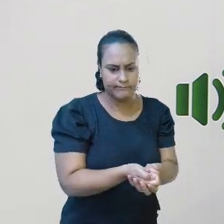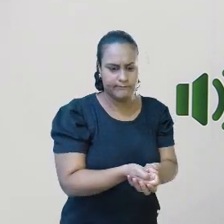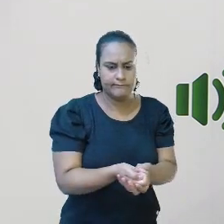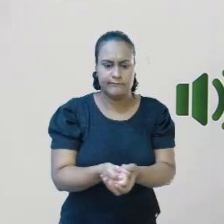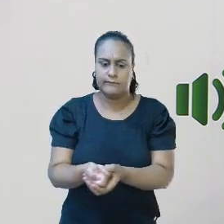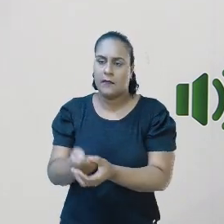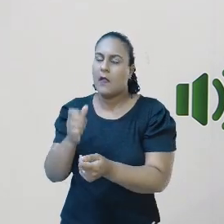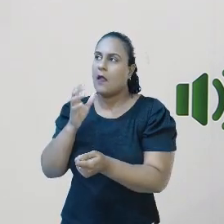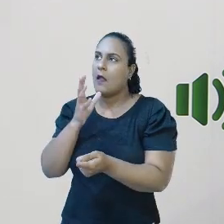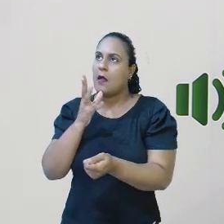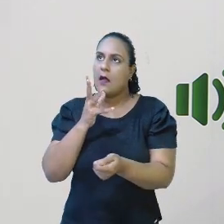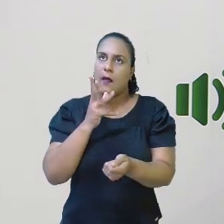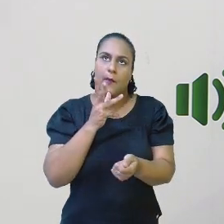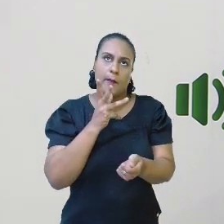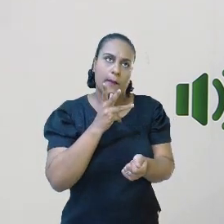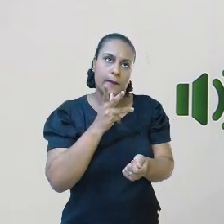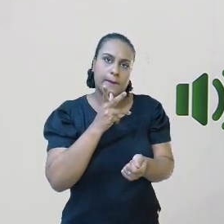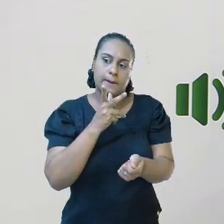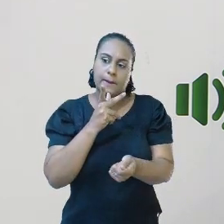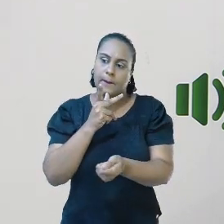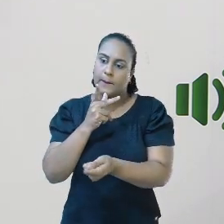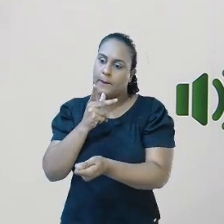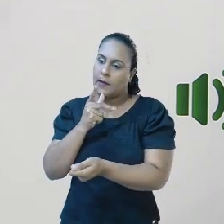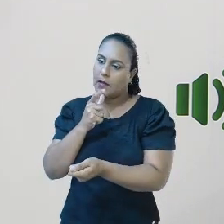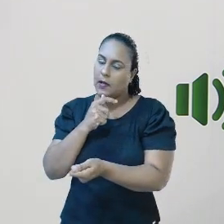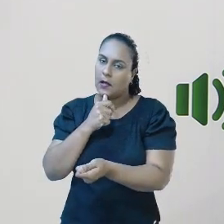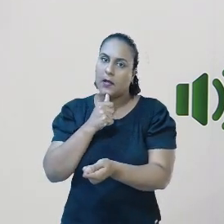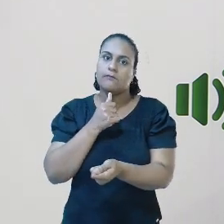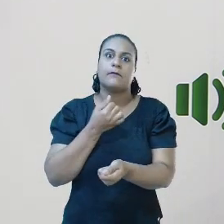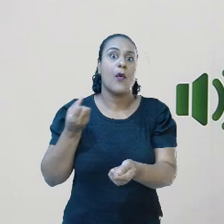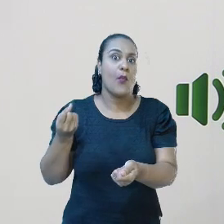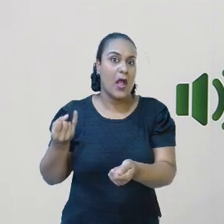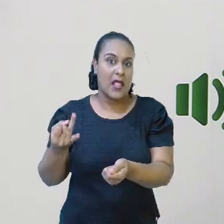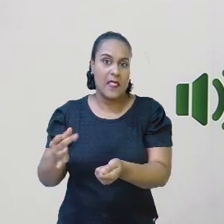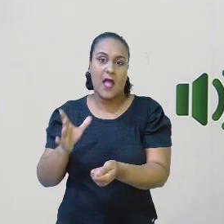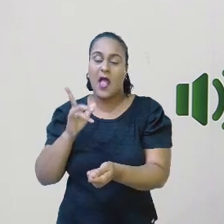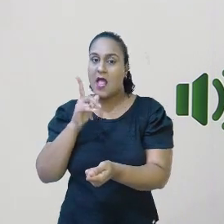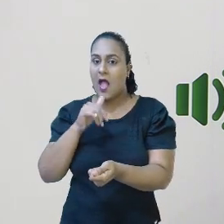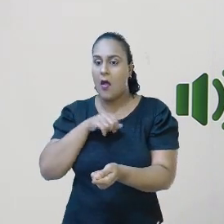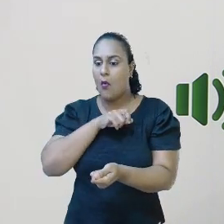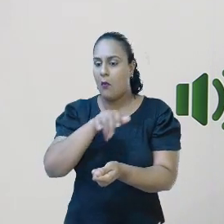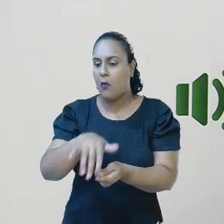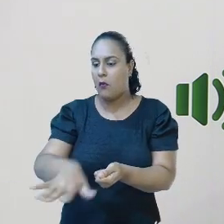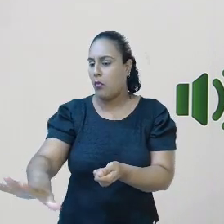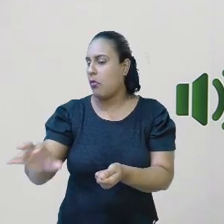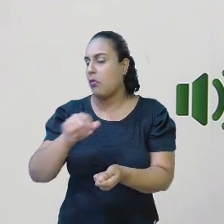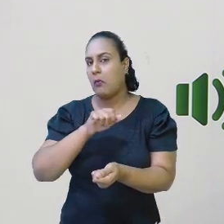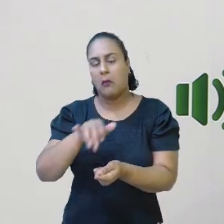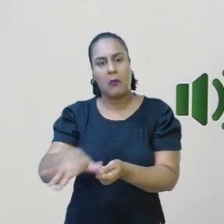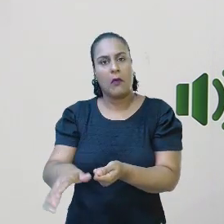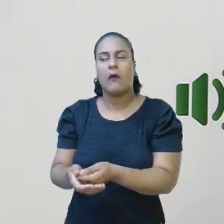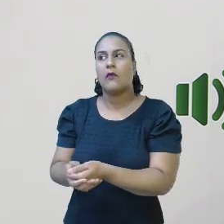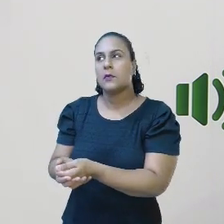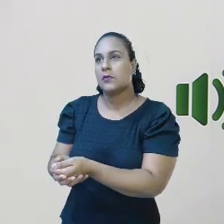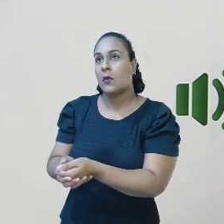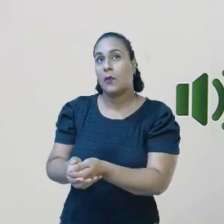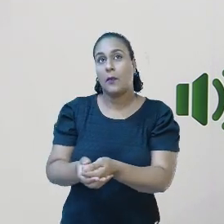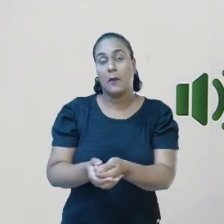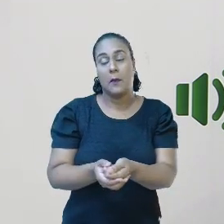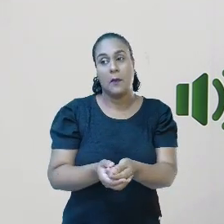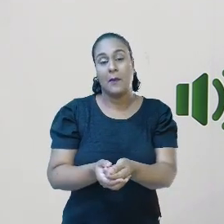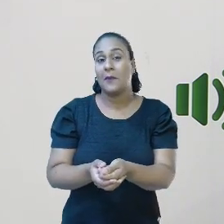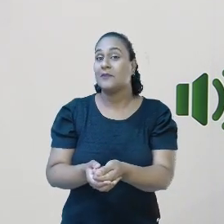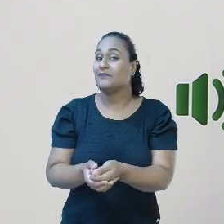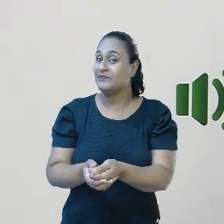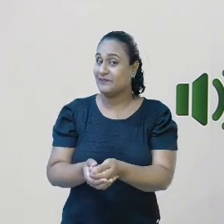e vai botando a mangueira. Então imagina a quantidade de água que está sendo desperdiçada. Quando